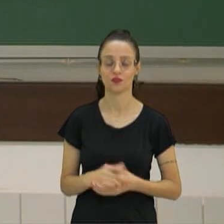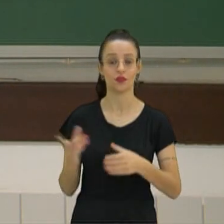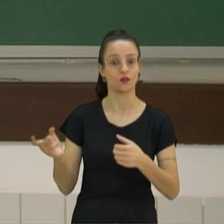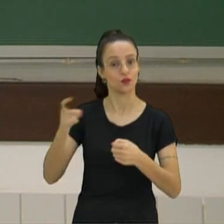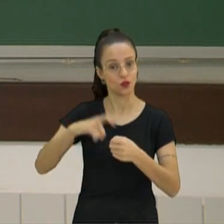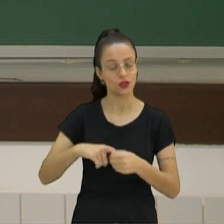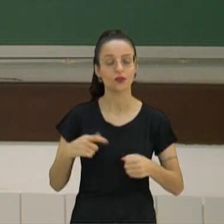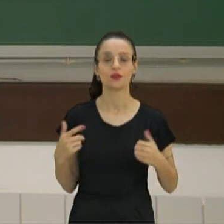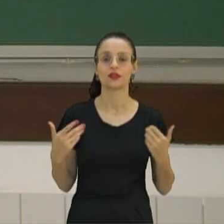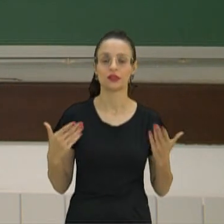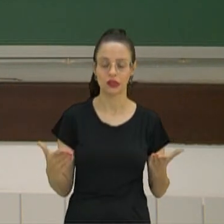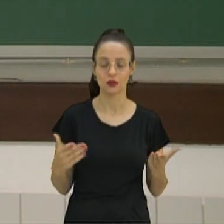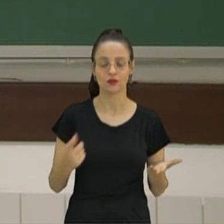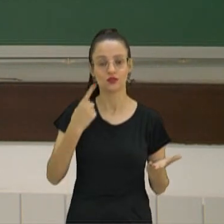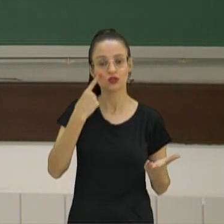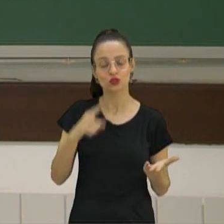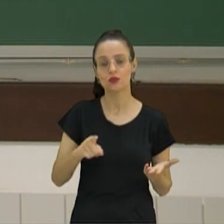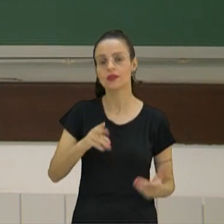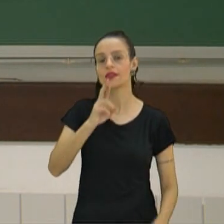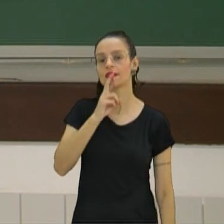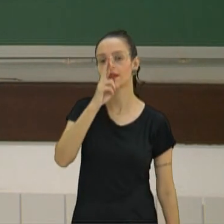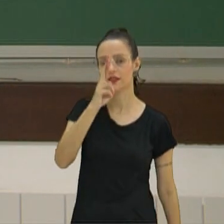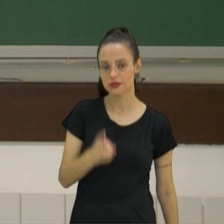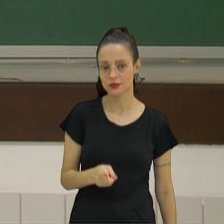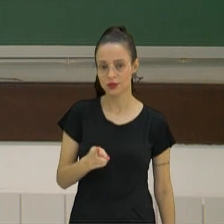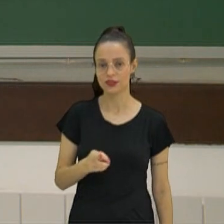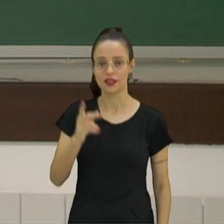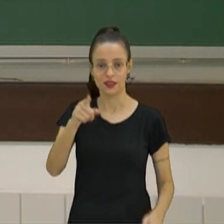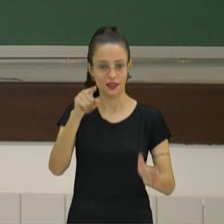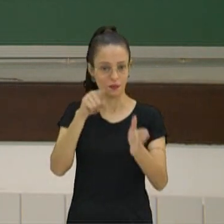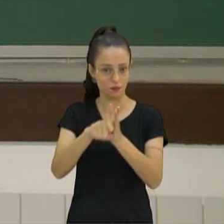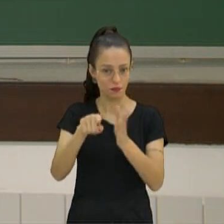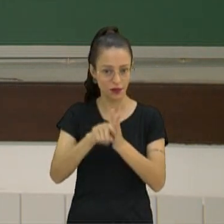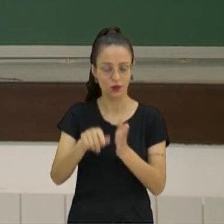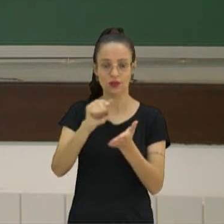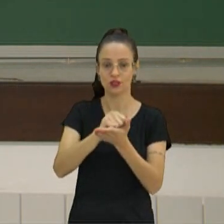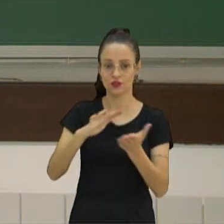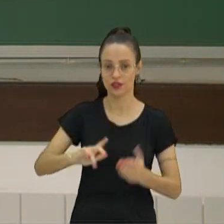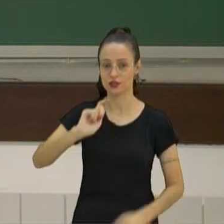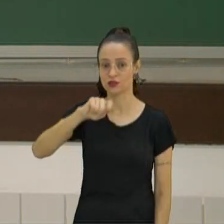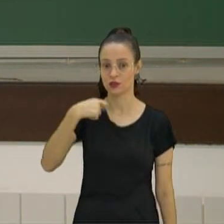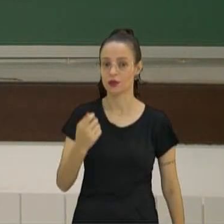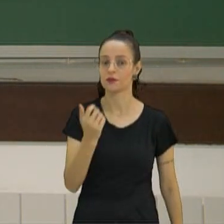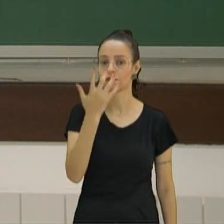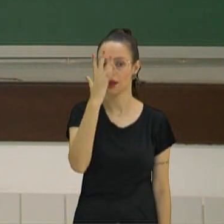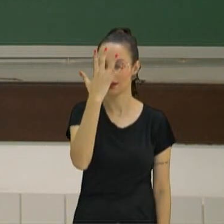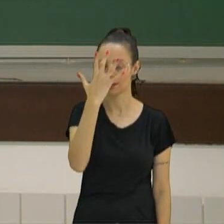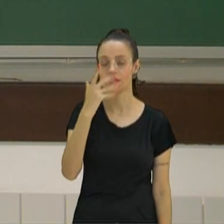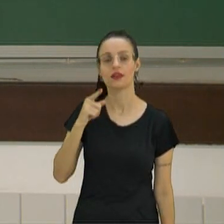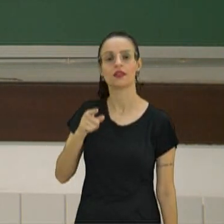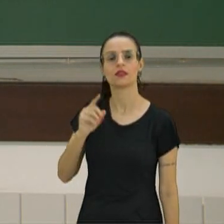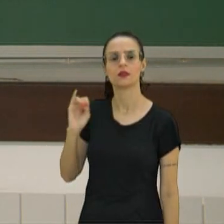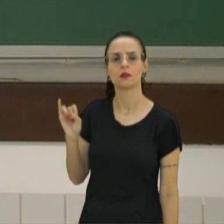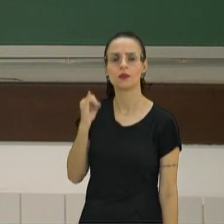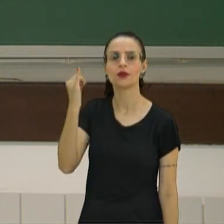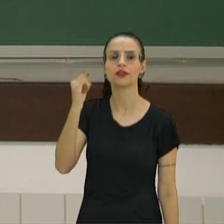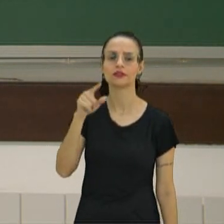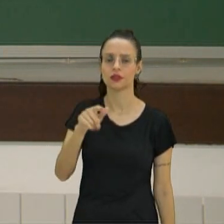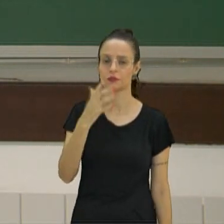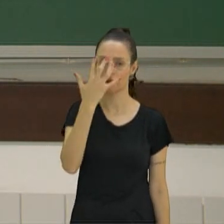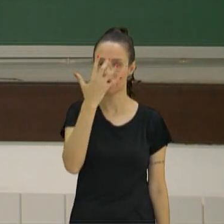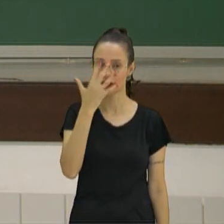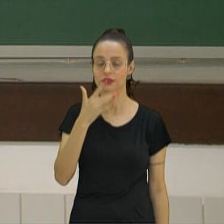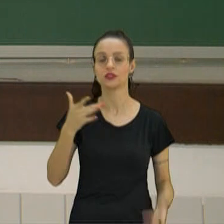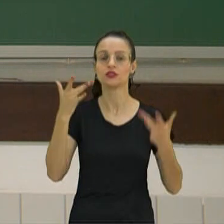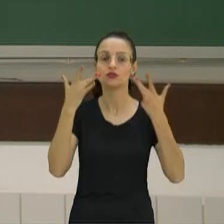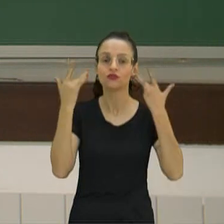Retornamos então para descobrir a resposta do nosso quiz sobre as máscaras. Olha lá. Qual a importância das máscaras no